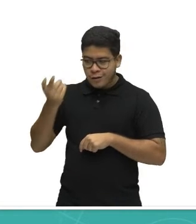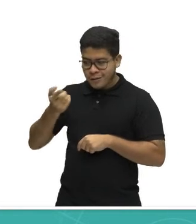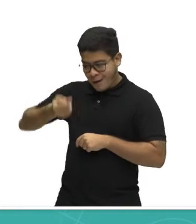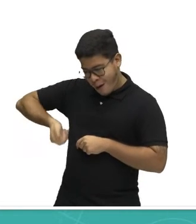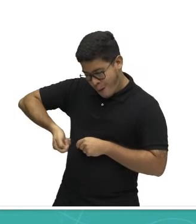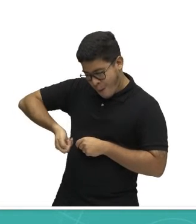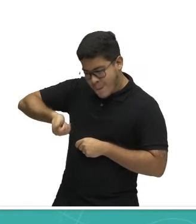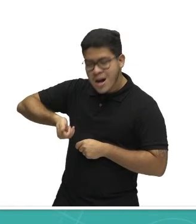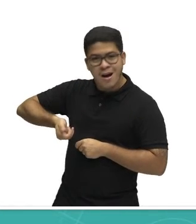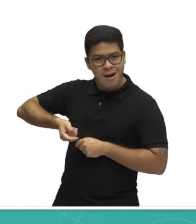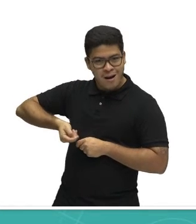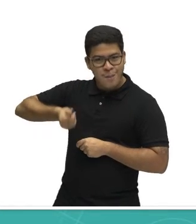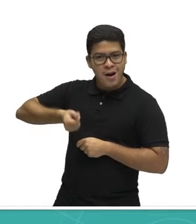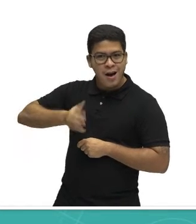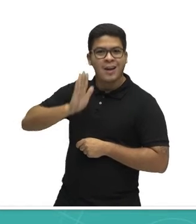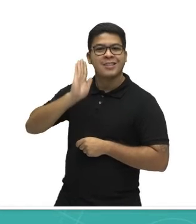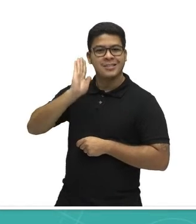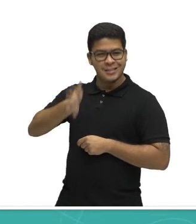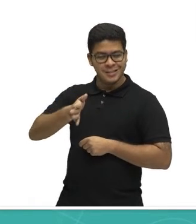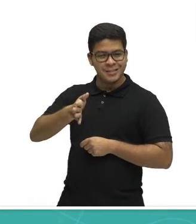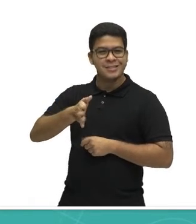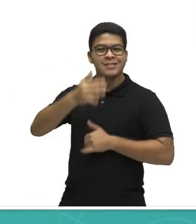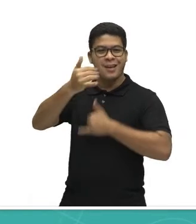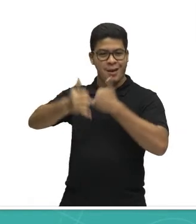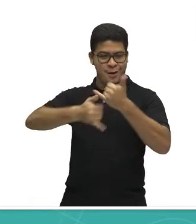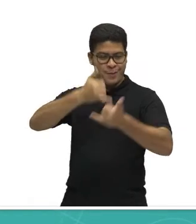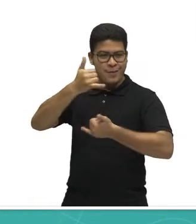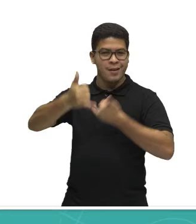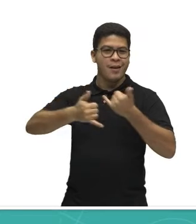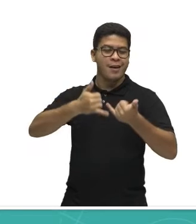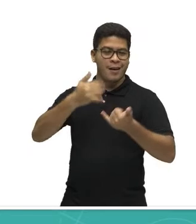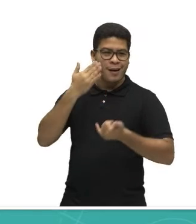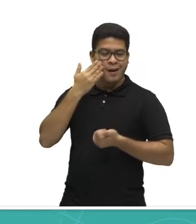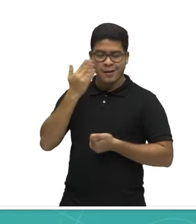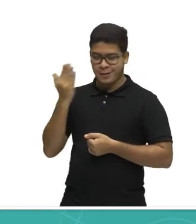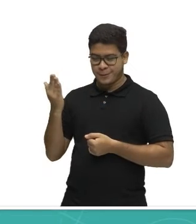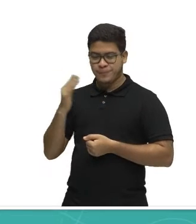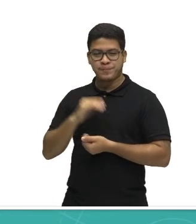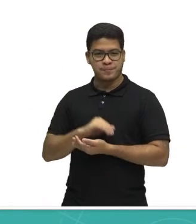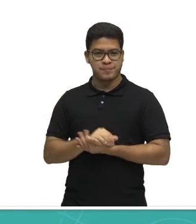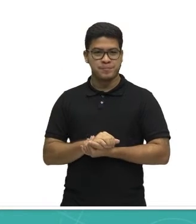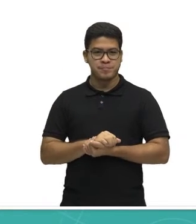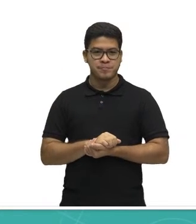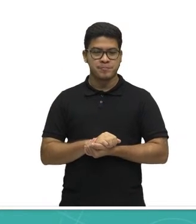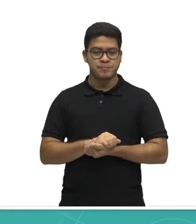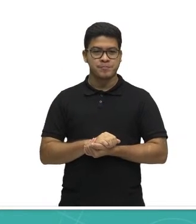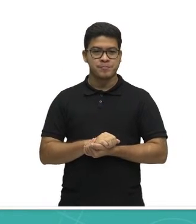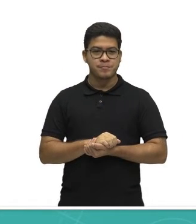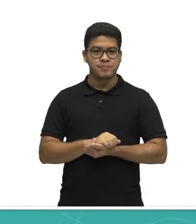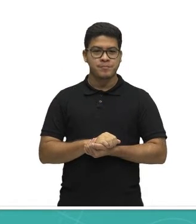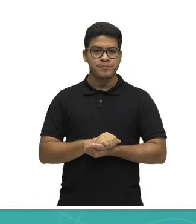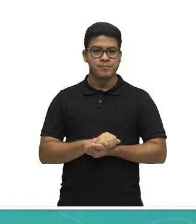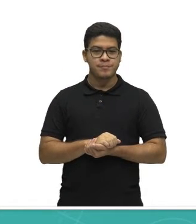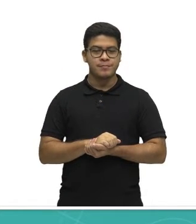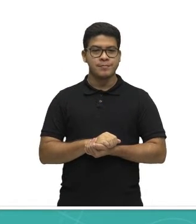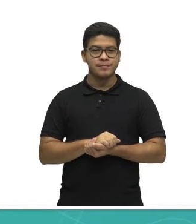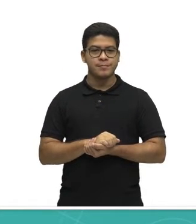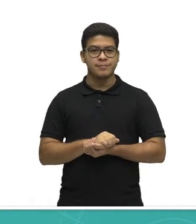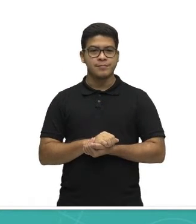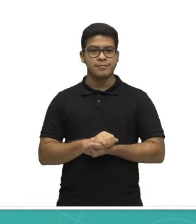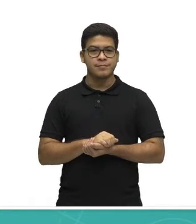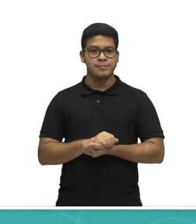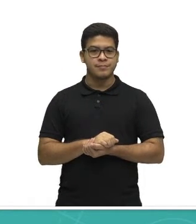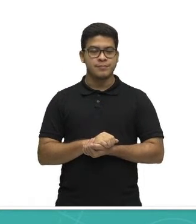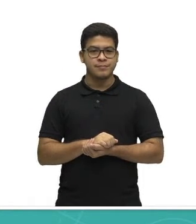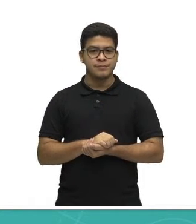imagem aí, tenho certeza que todos vocês também conhecem essa brincadeira de bolinha de gude, que é muito popular aqui também no Amazonas.